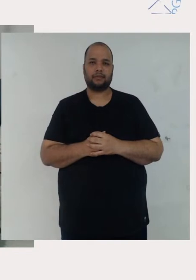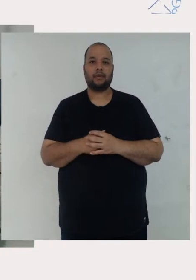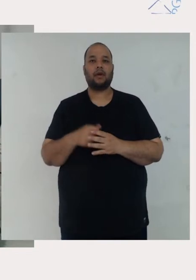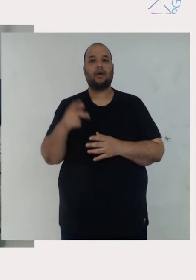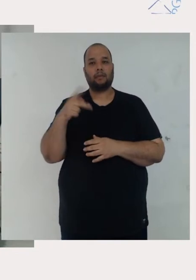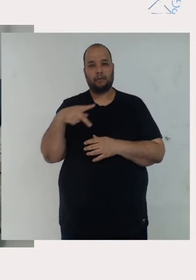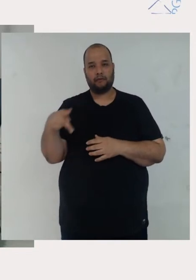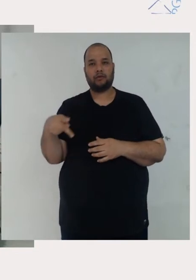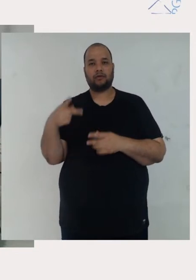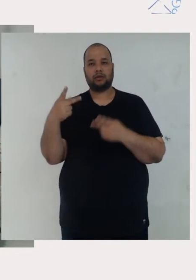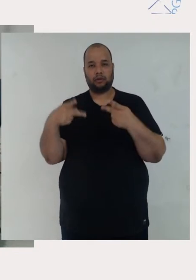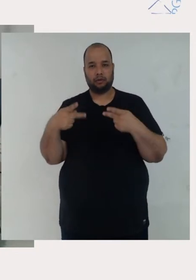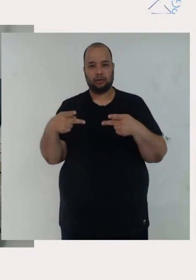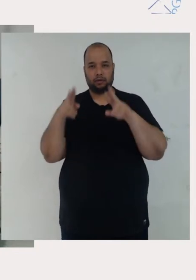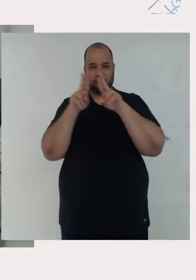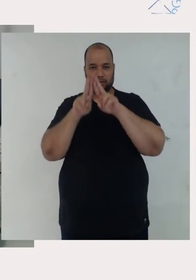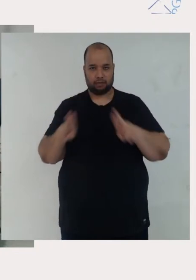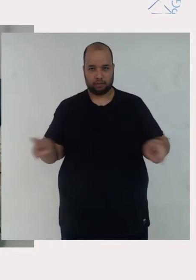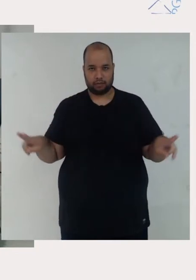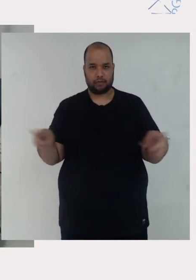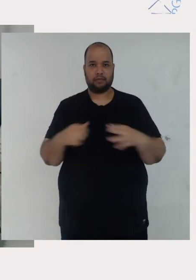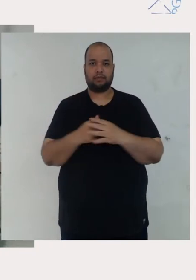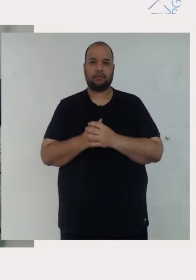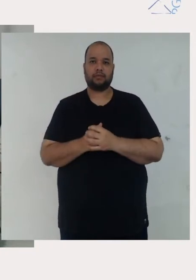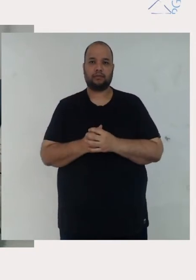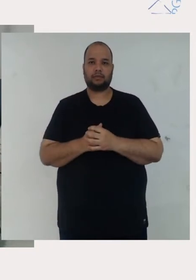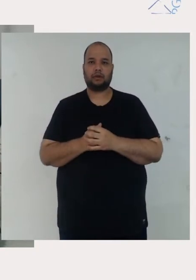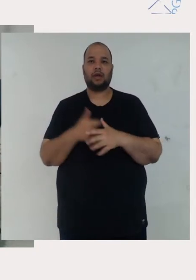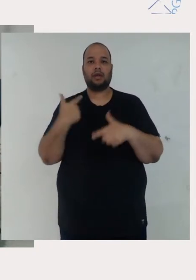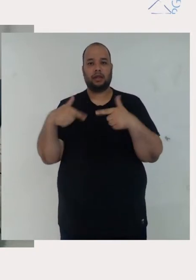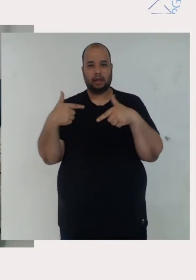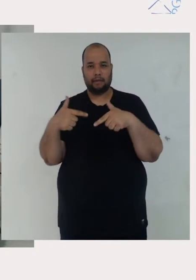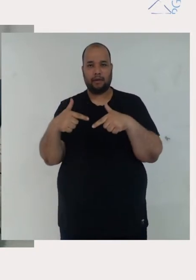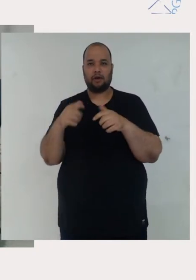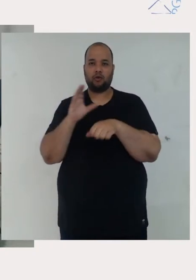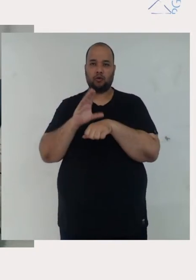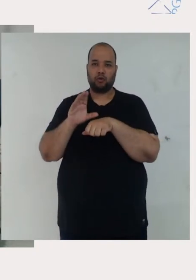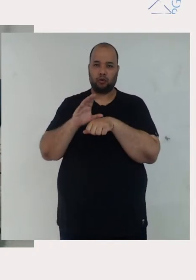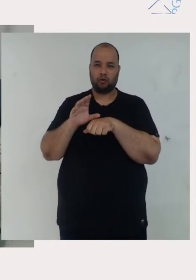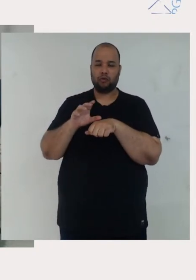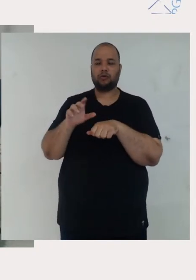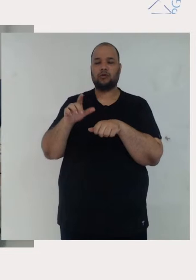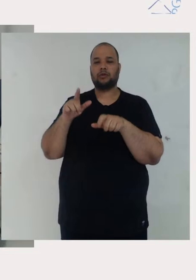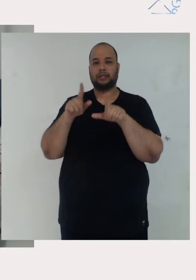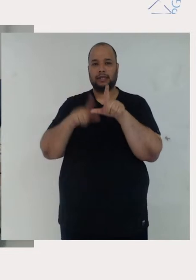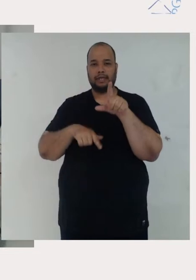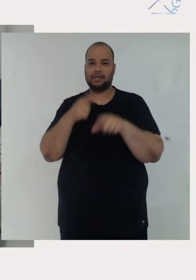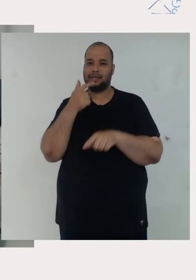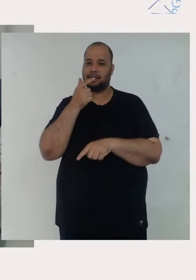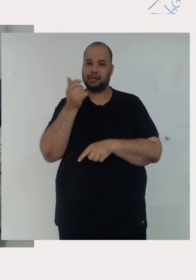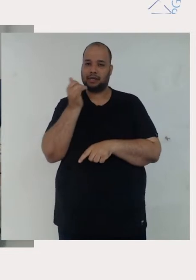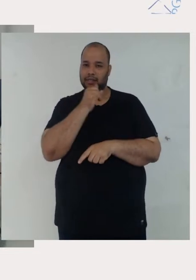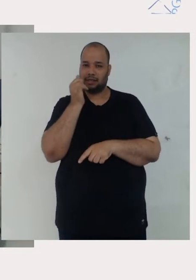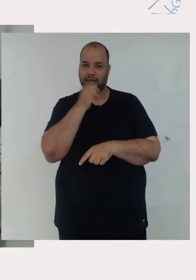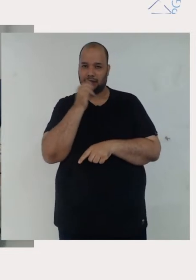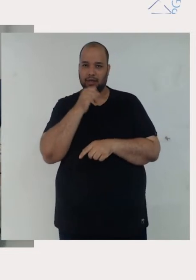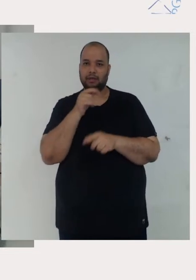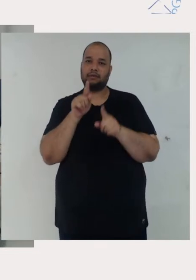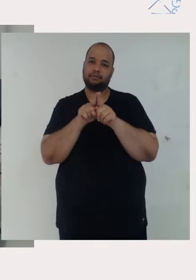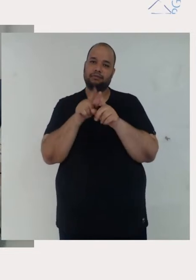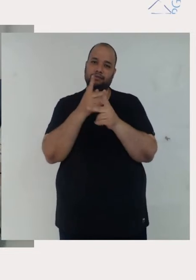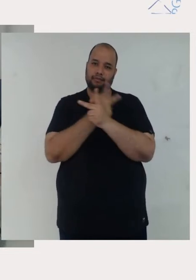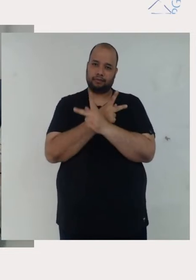Língua e Literatura Estrangeira da UFSC, atuando no curso de graduação em Letras Italiano no Programa de Pós-Graduação e Estudos da